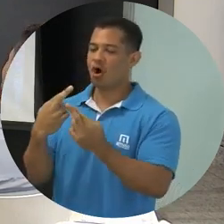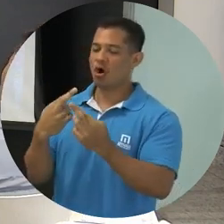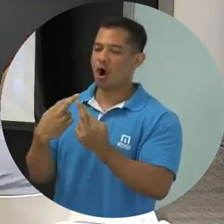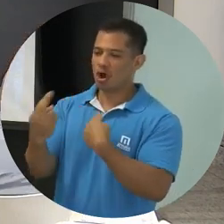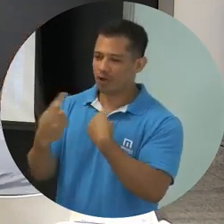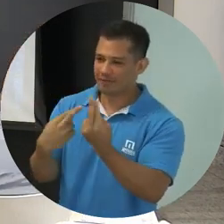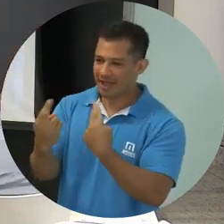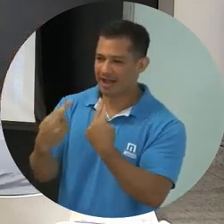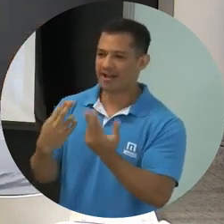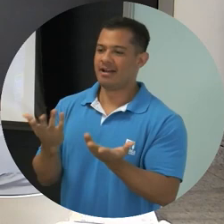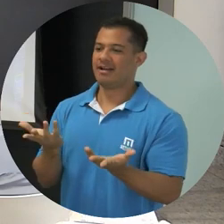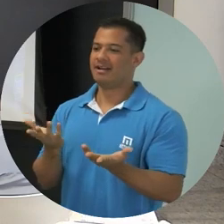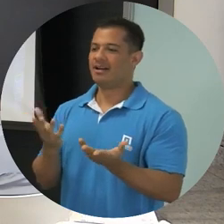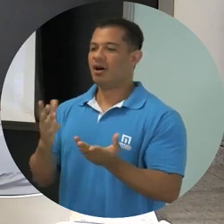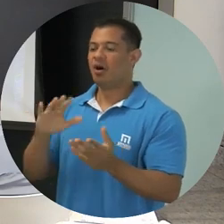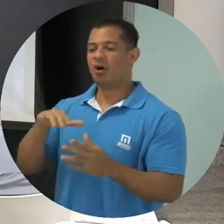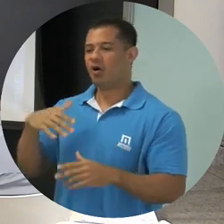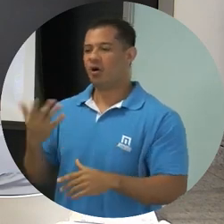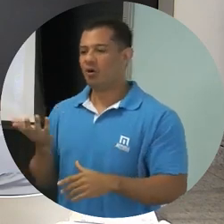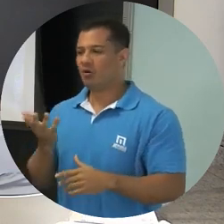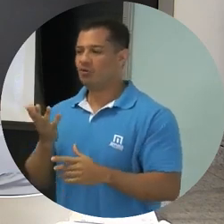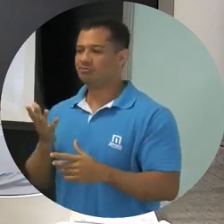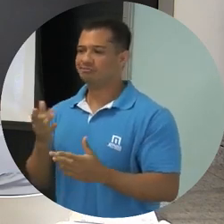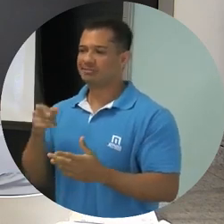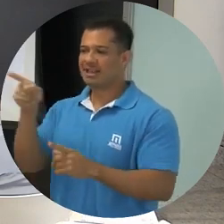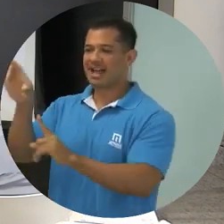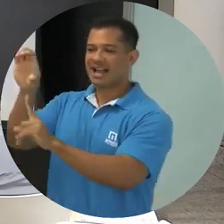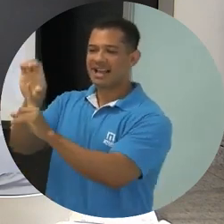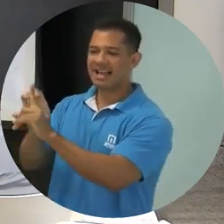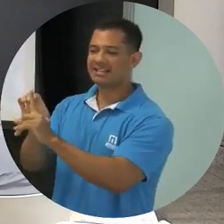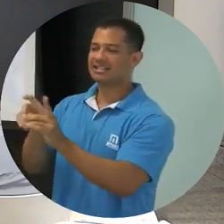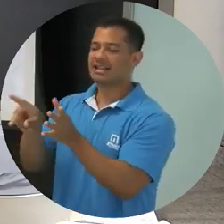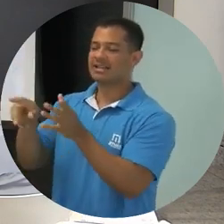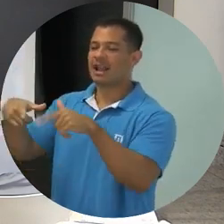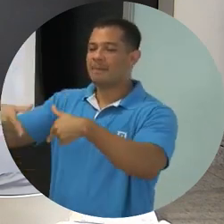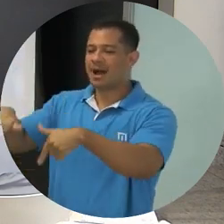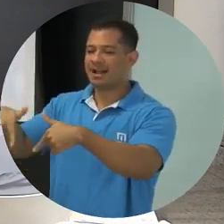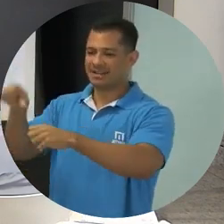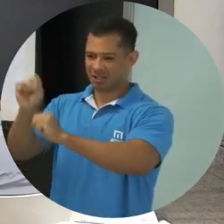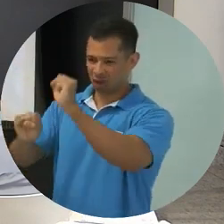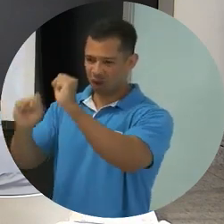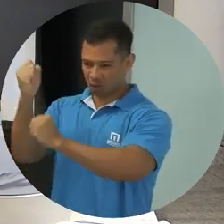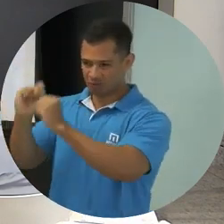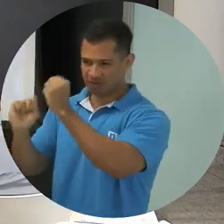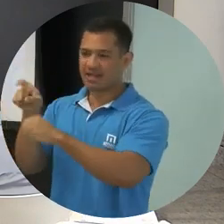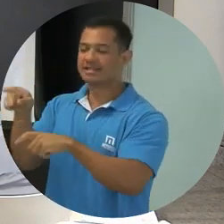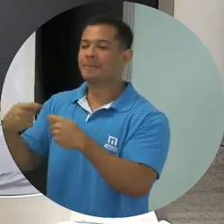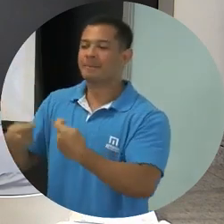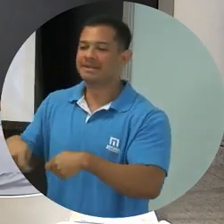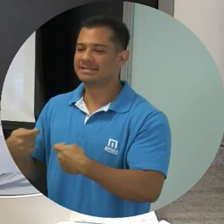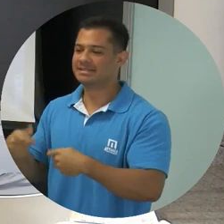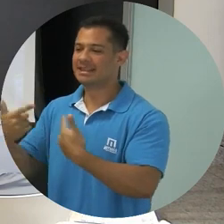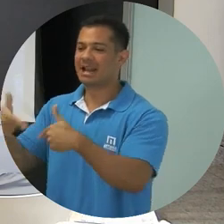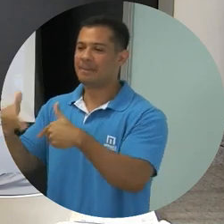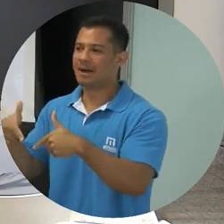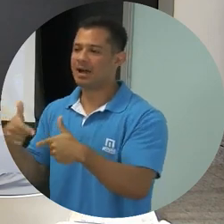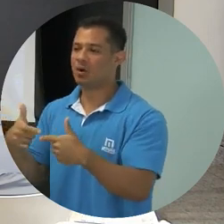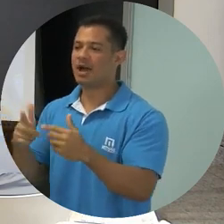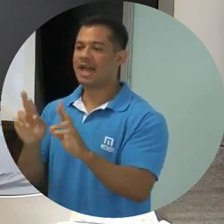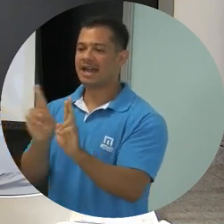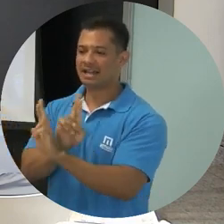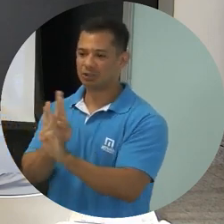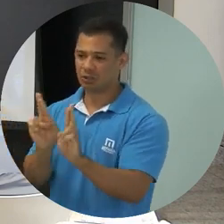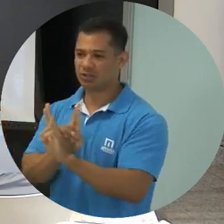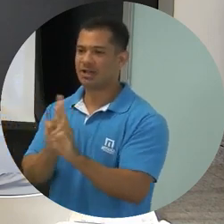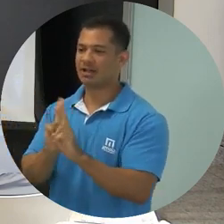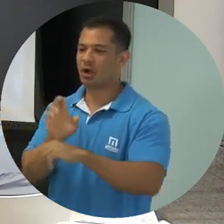ferroviárias. Alguns dos nossos clientes industriais também precisam de trabalhos relacionados